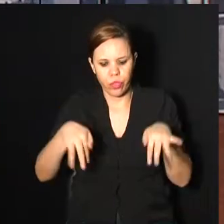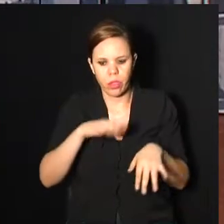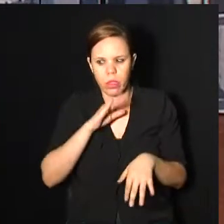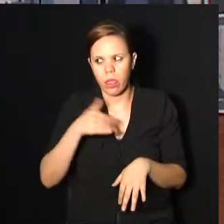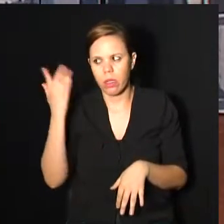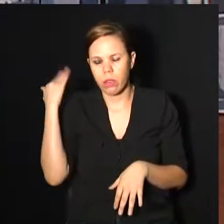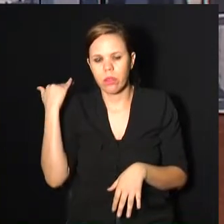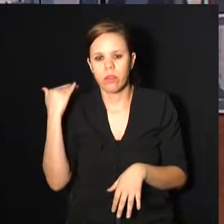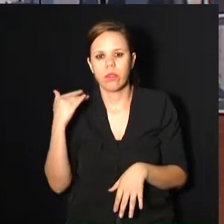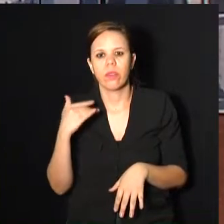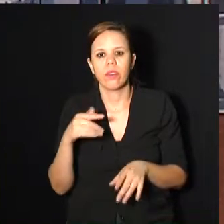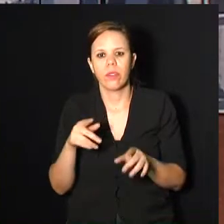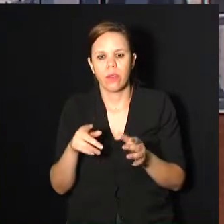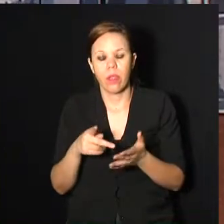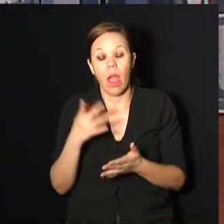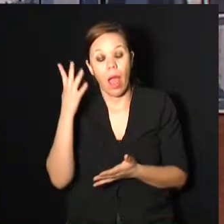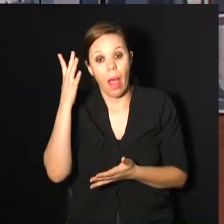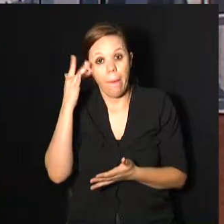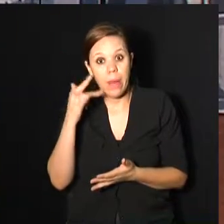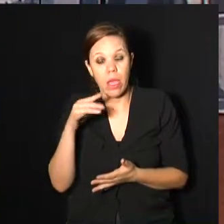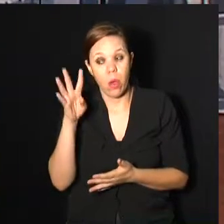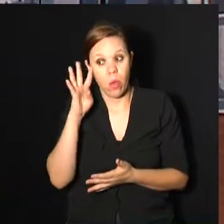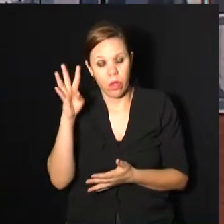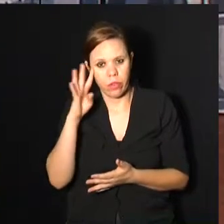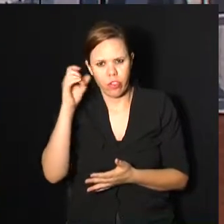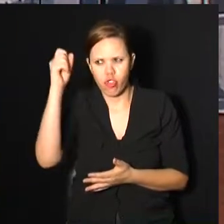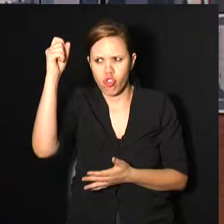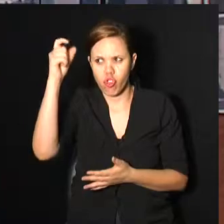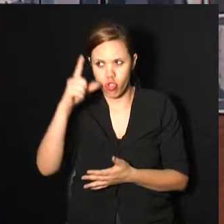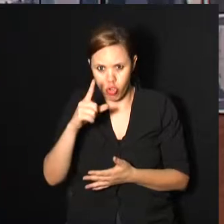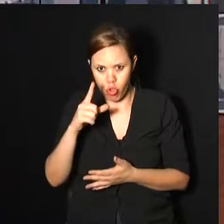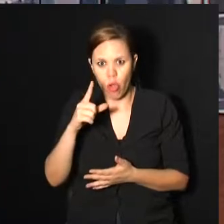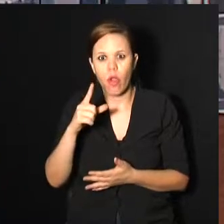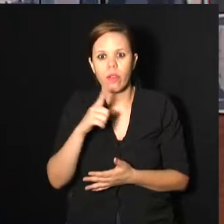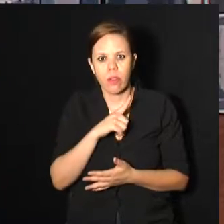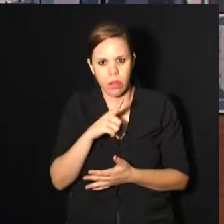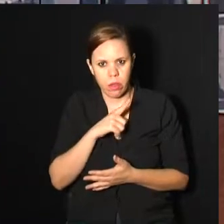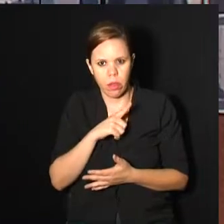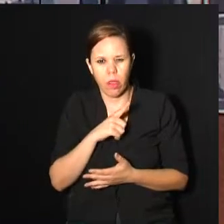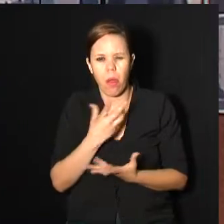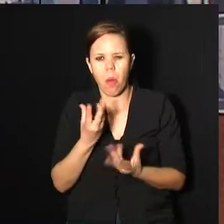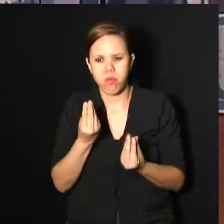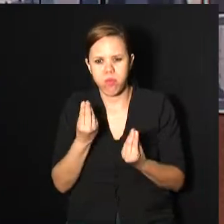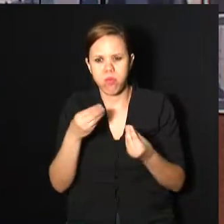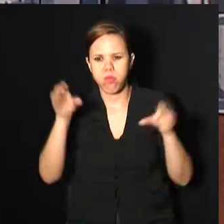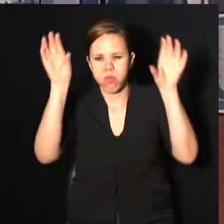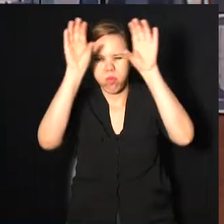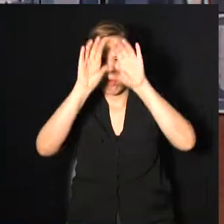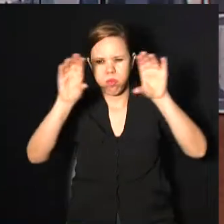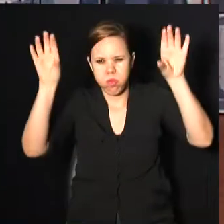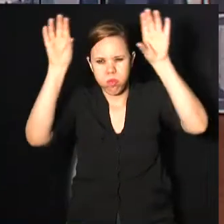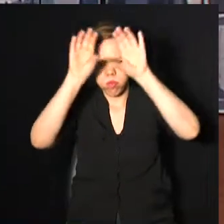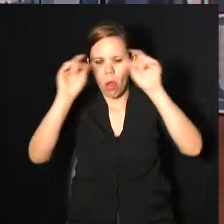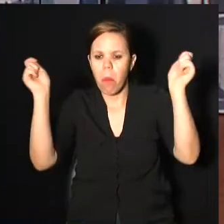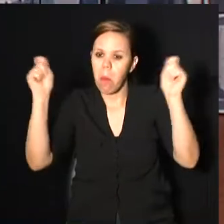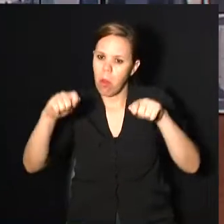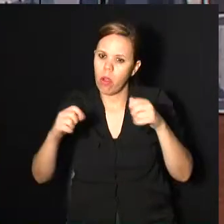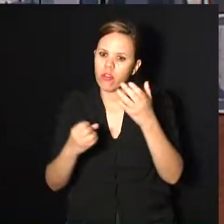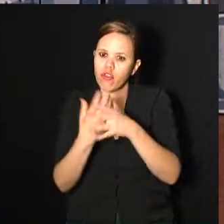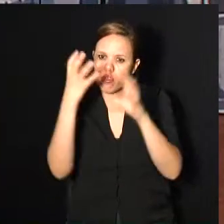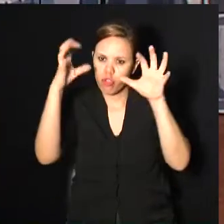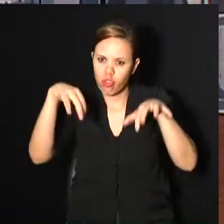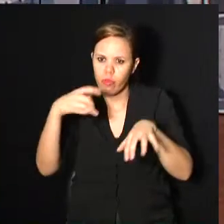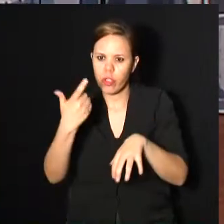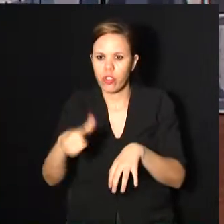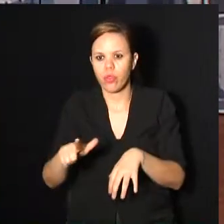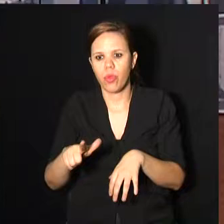tarde. Para amanhã, quarta-feira, o sol até chega a aparecer, mas entre muitas nuvens e deve chover mais uma